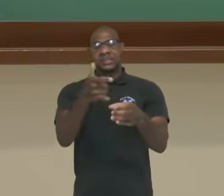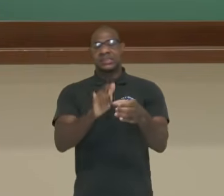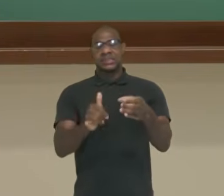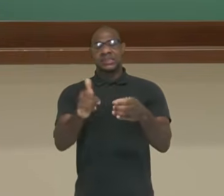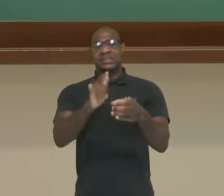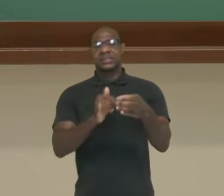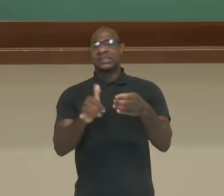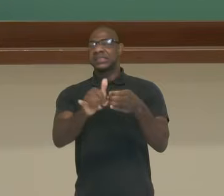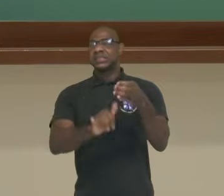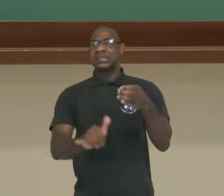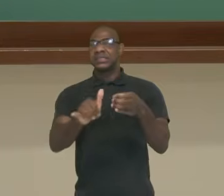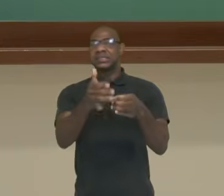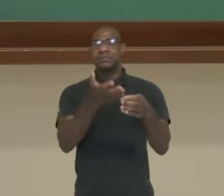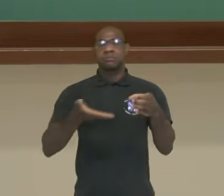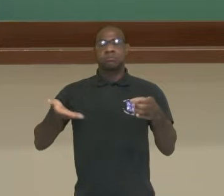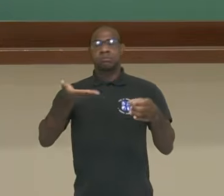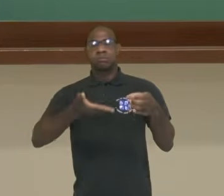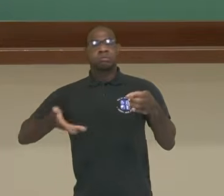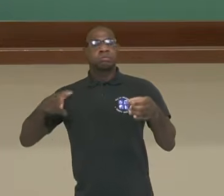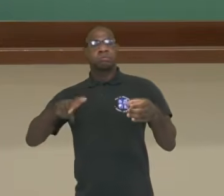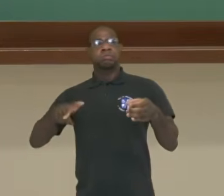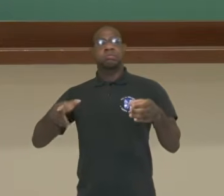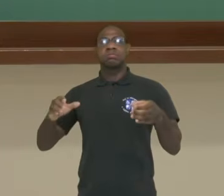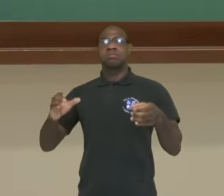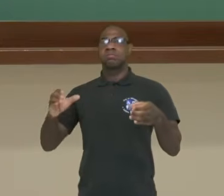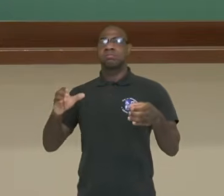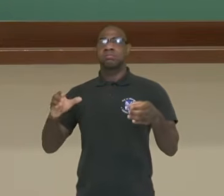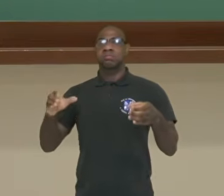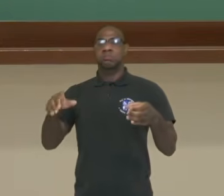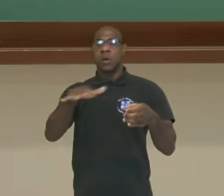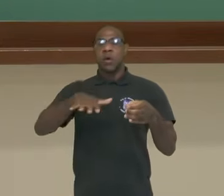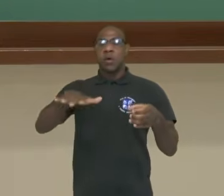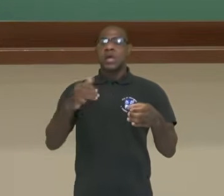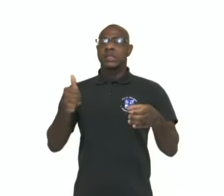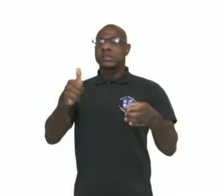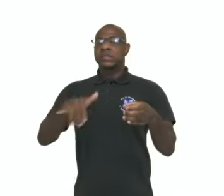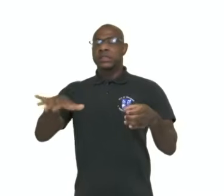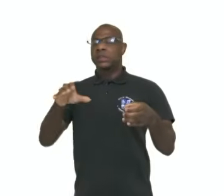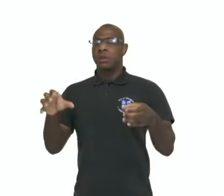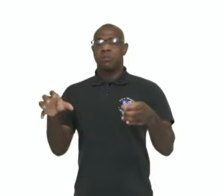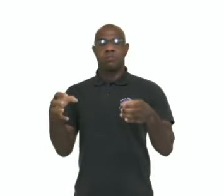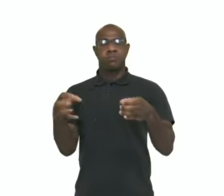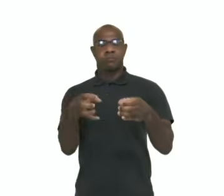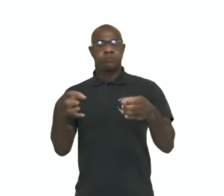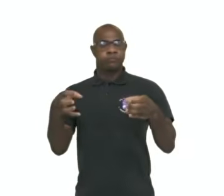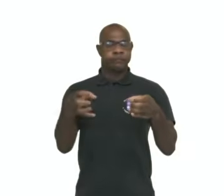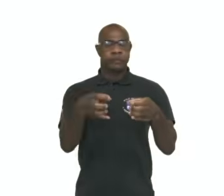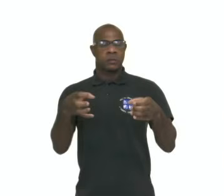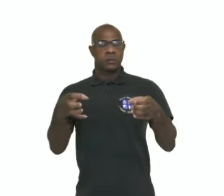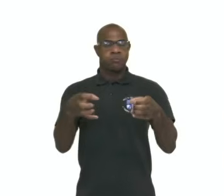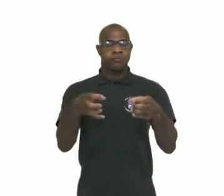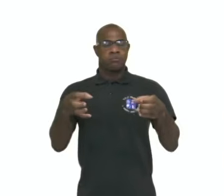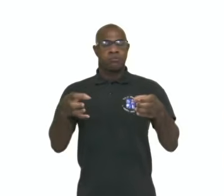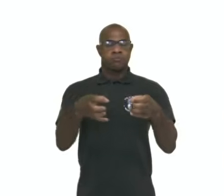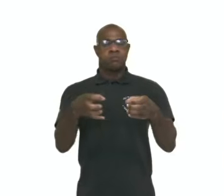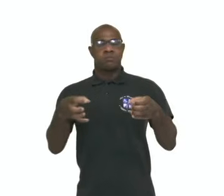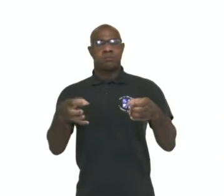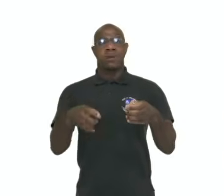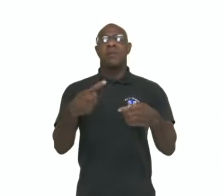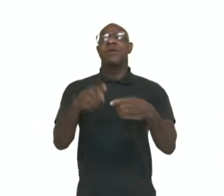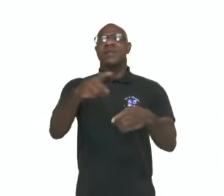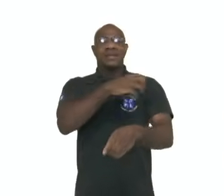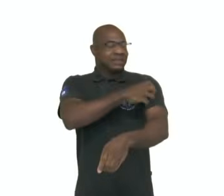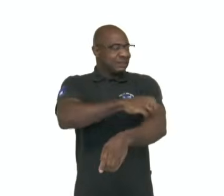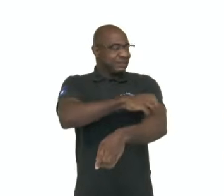vão interagir com o campo elétrico produzido pelas cargas da bexiga,